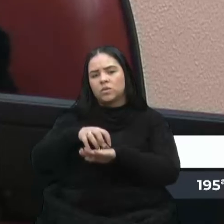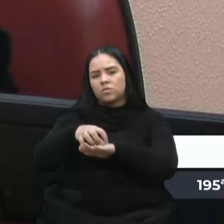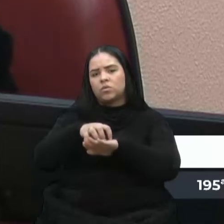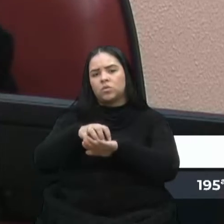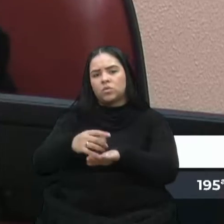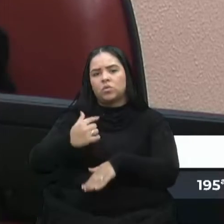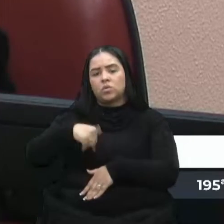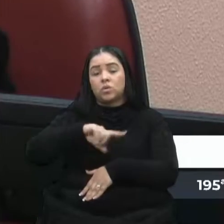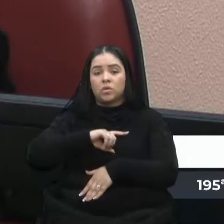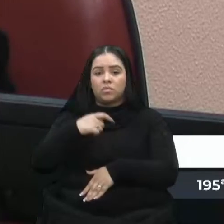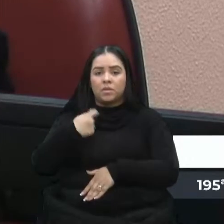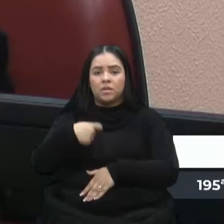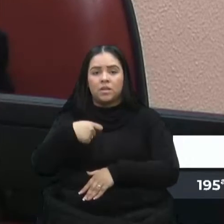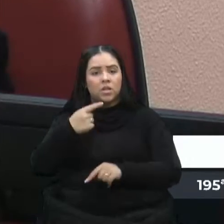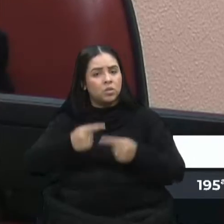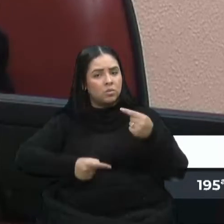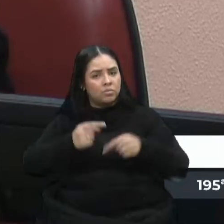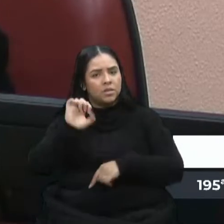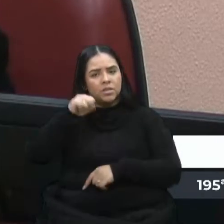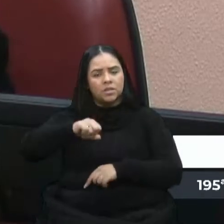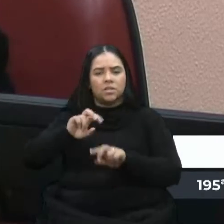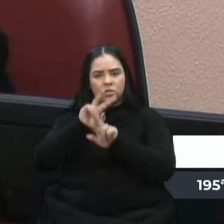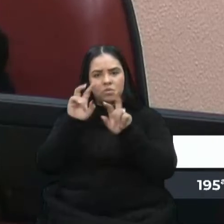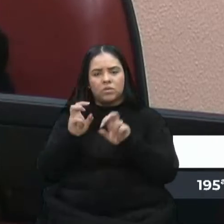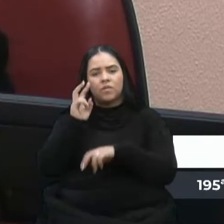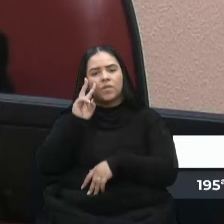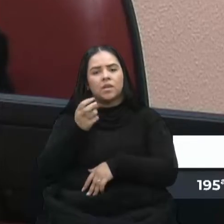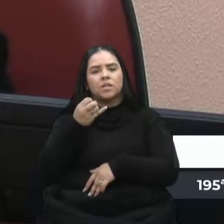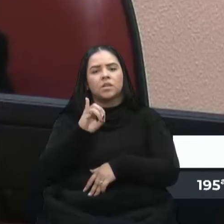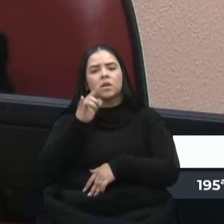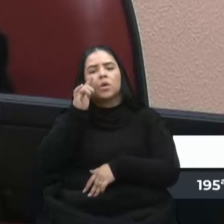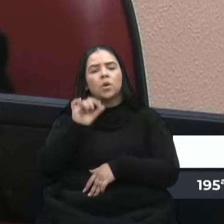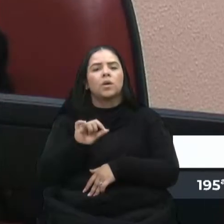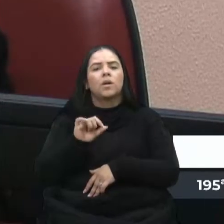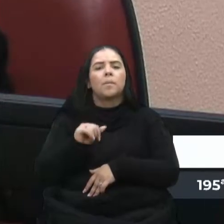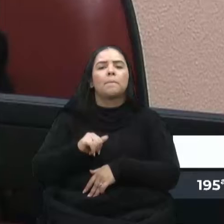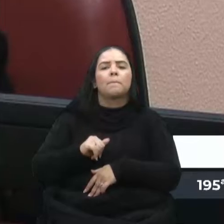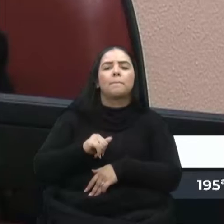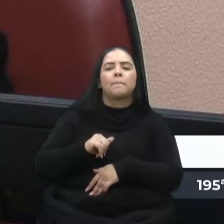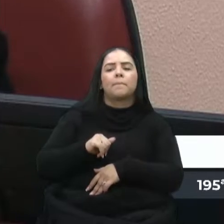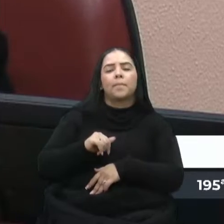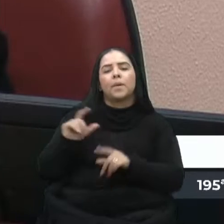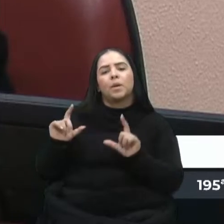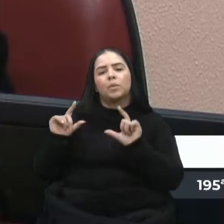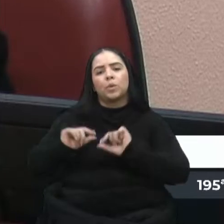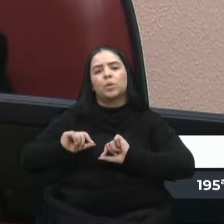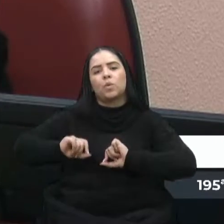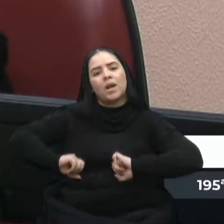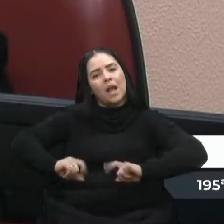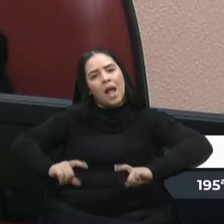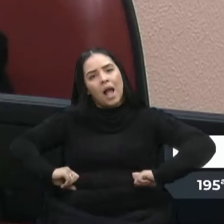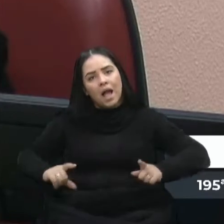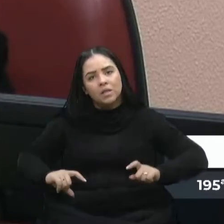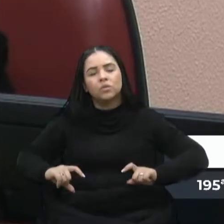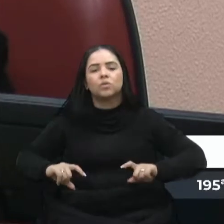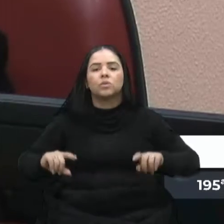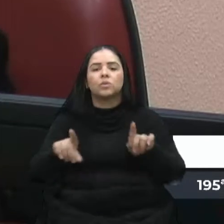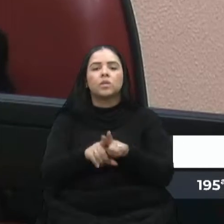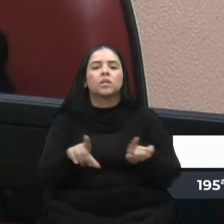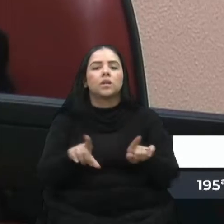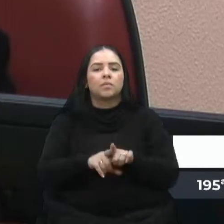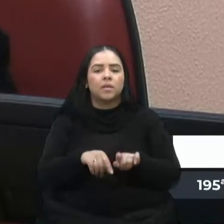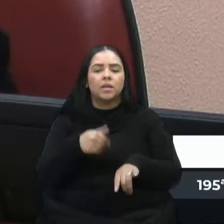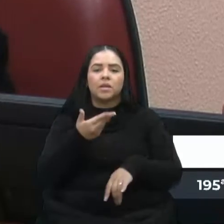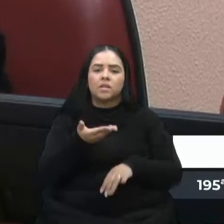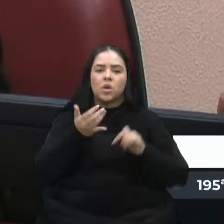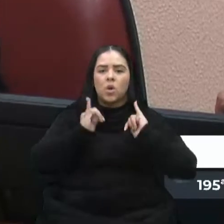que discutir, sim, esse tema e ver se conseguimos trazer mais barato, entregar para o nosso trabalhador esse